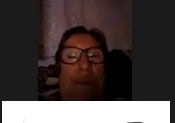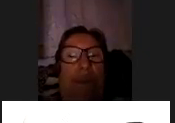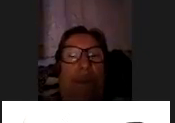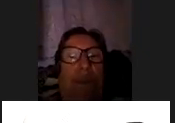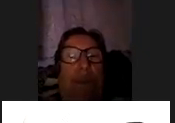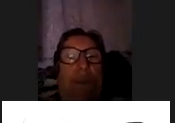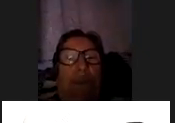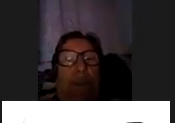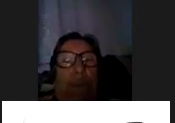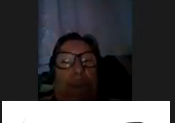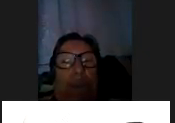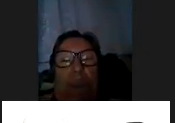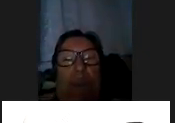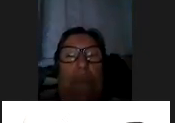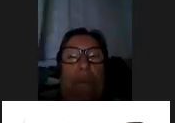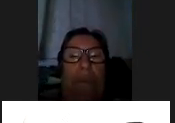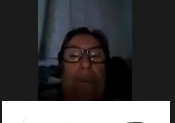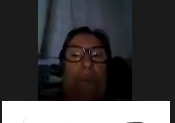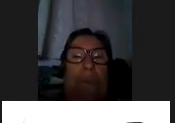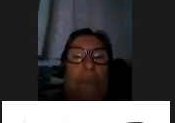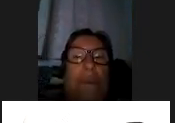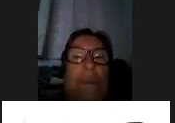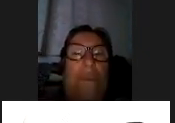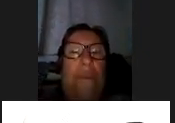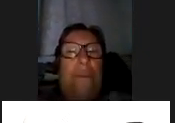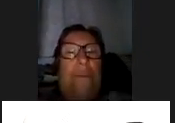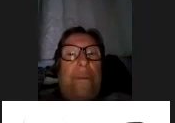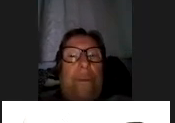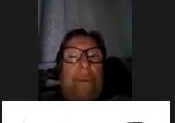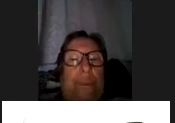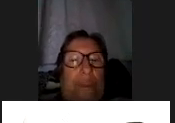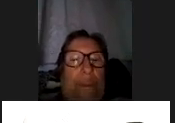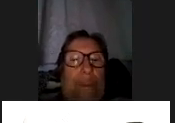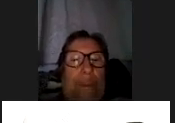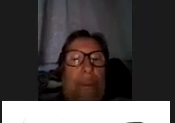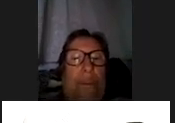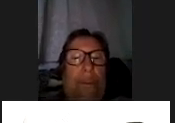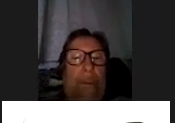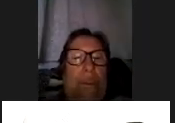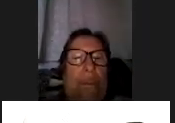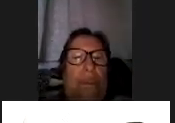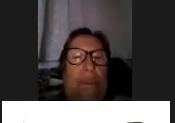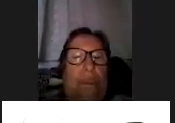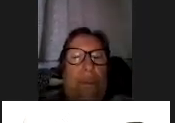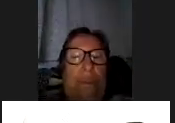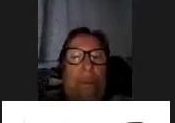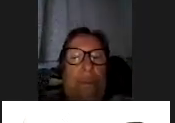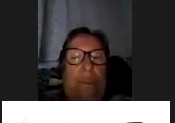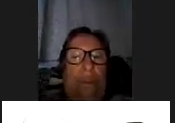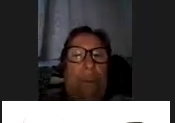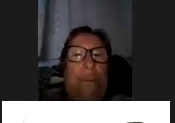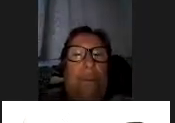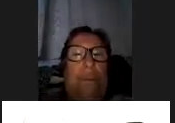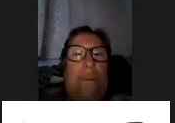recebeu esse diagnóstico, o pai à beira-leito de uma UTI, a mãe finalizando o